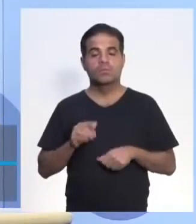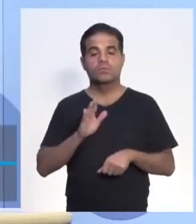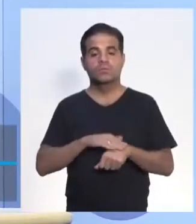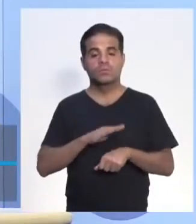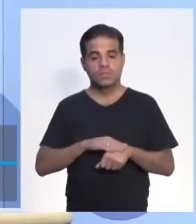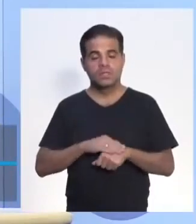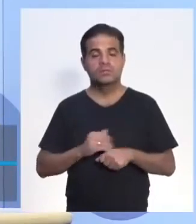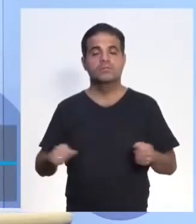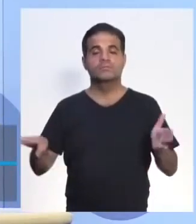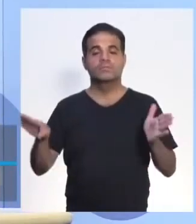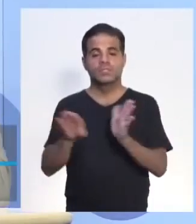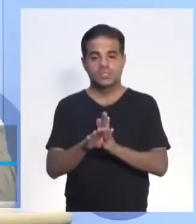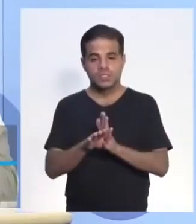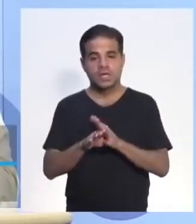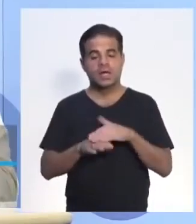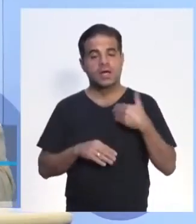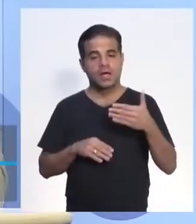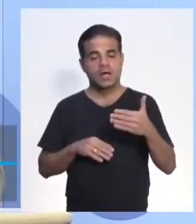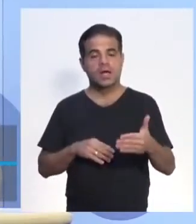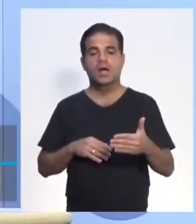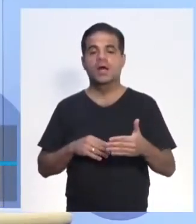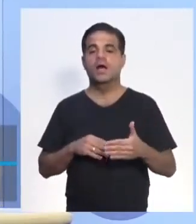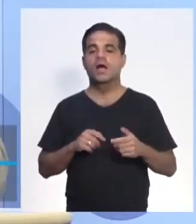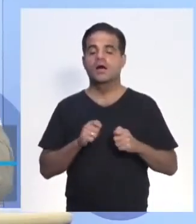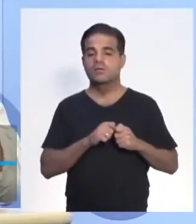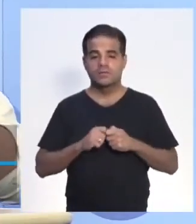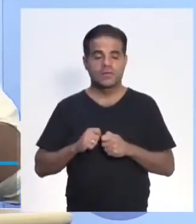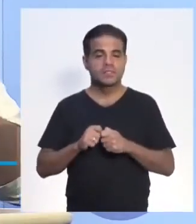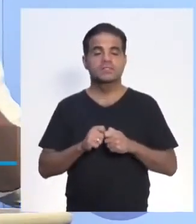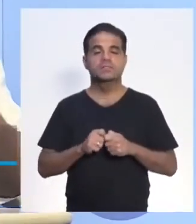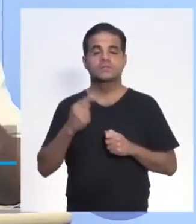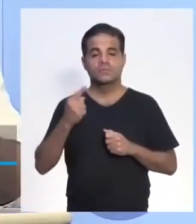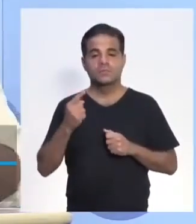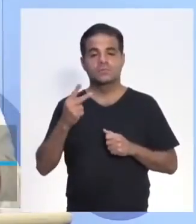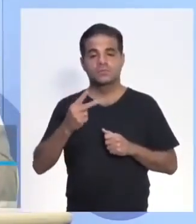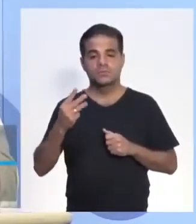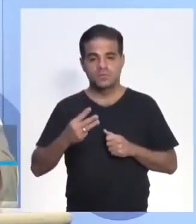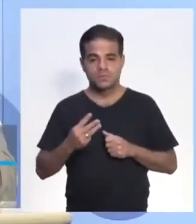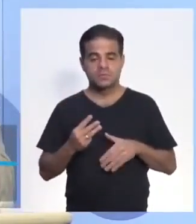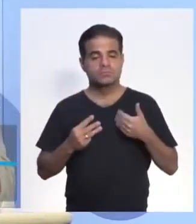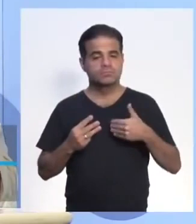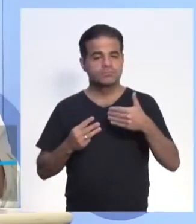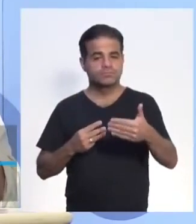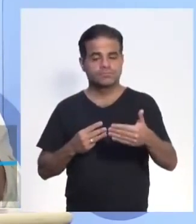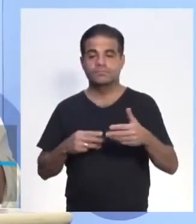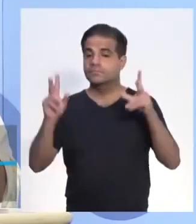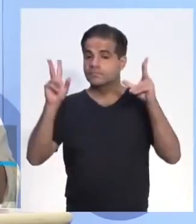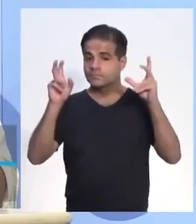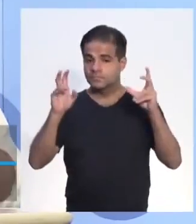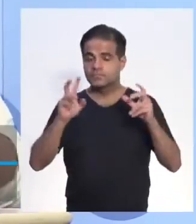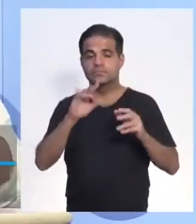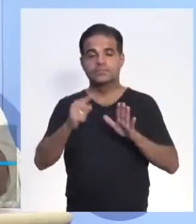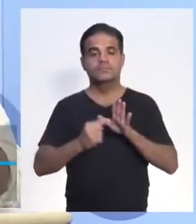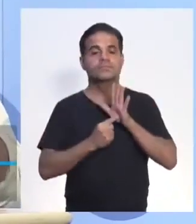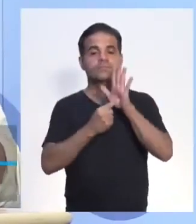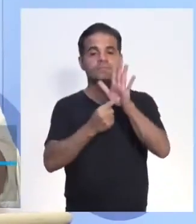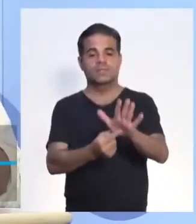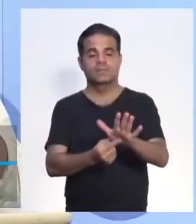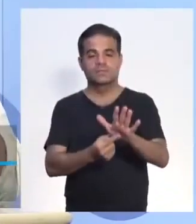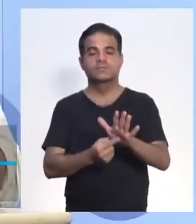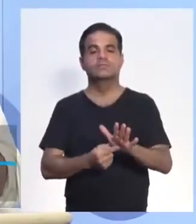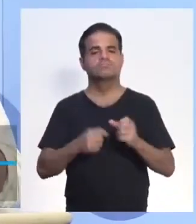vocês chegarem no ensino médio, né? Fazer o primeiro, o segundo e o terceiro. Esse tema vai aparecer